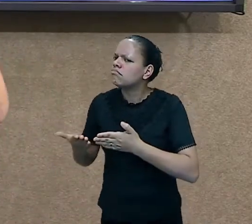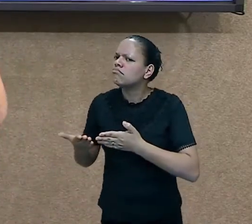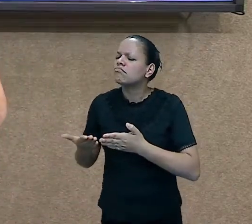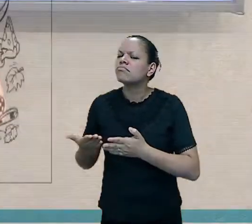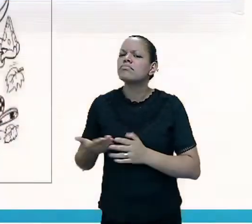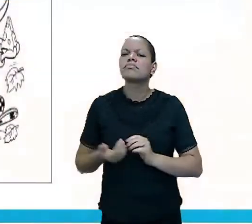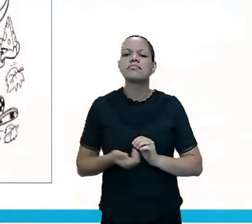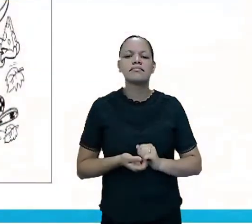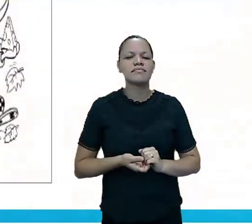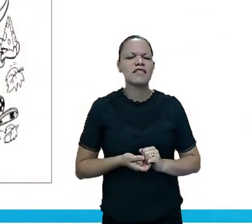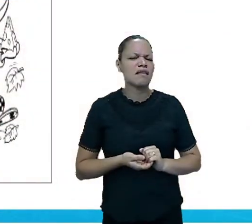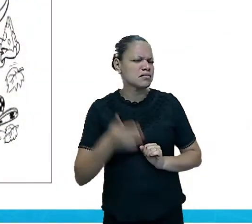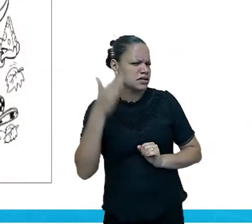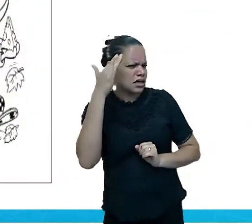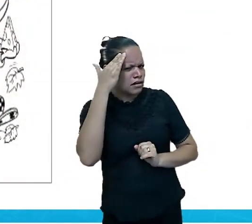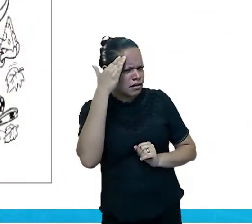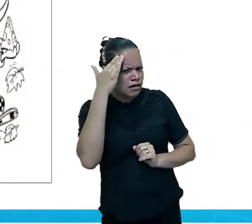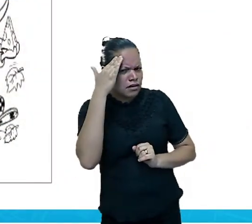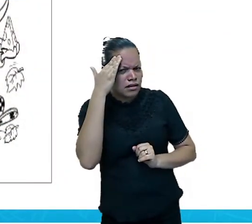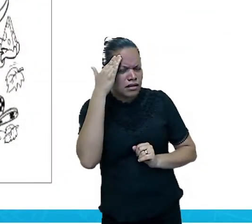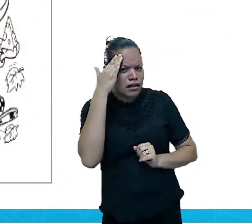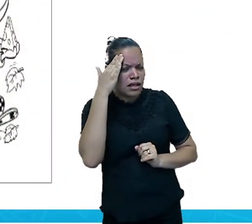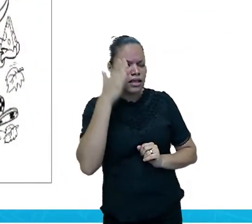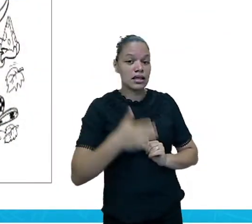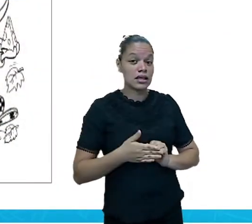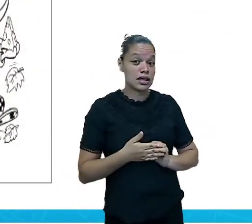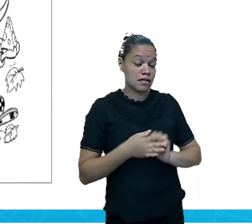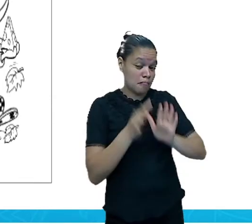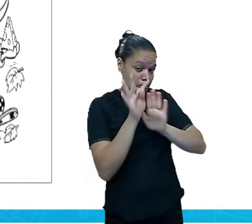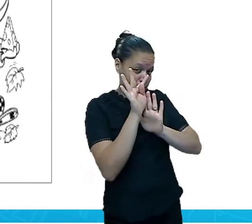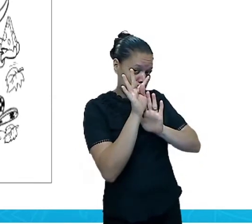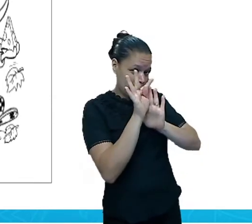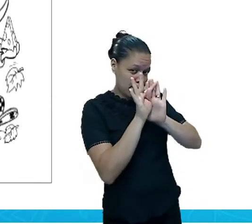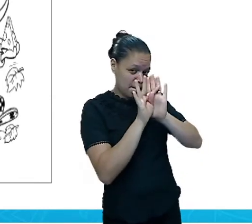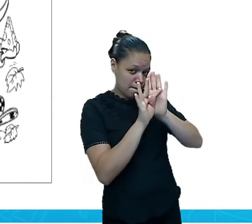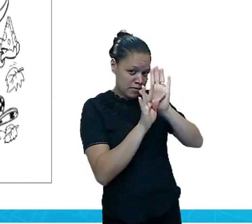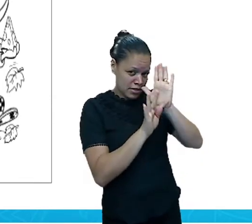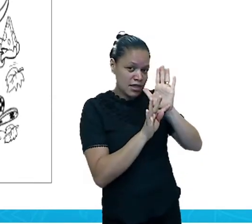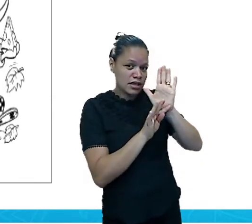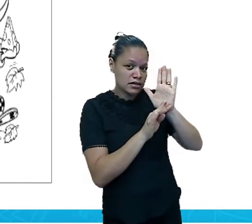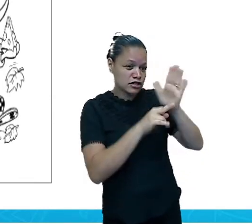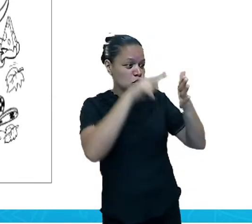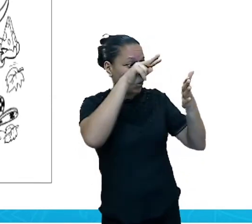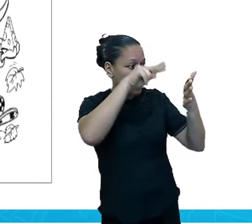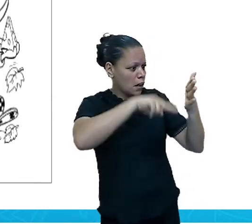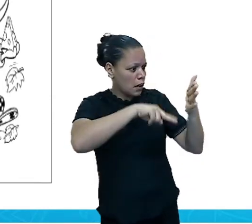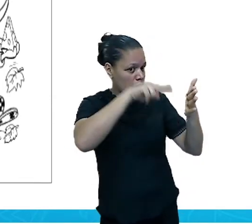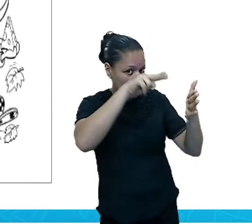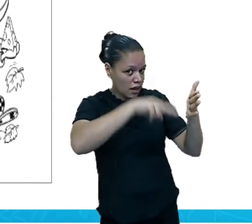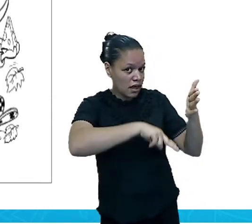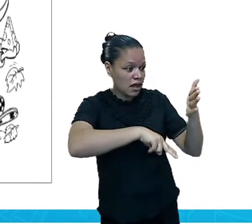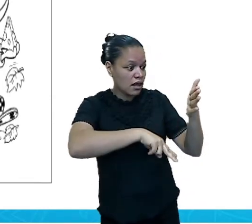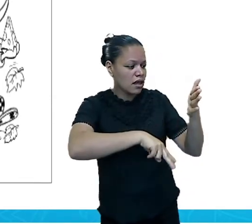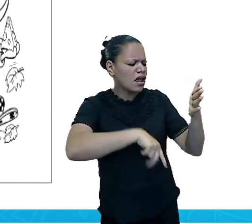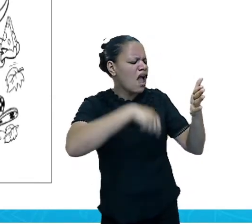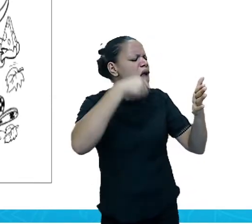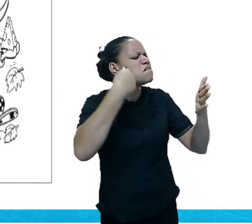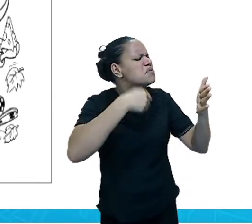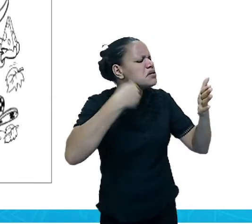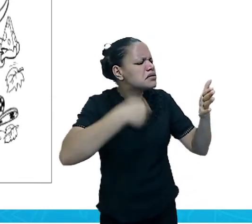leitura é ler e compreender. Então, nós vamos compreender o que quer dizer cuidado com quem